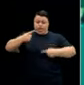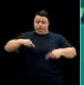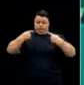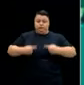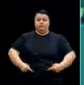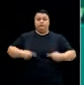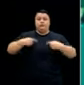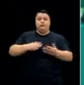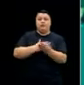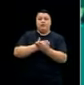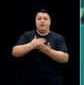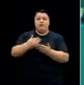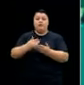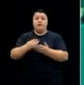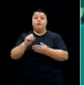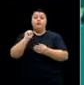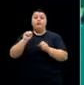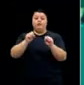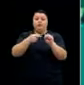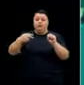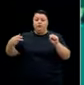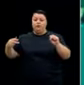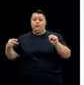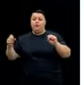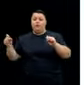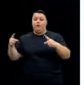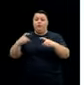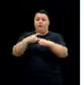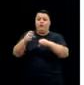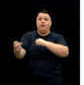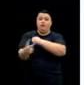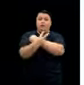Começando então por antígeno, anticorpo e vacinação.